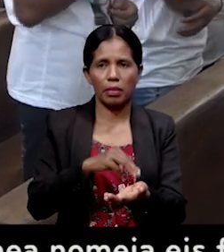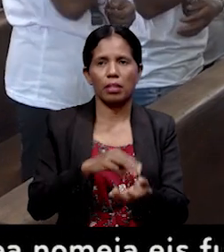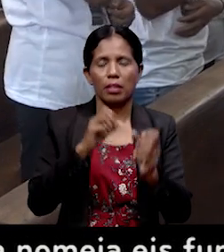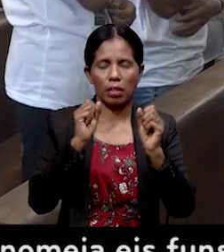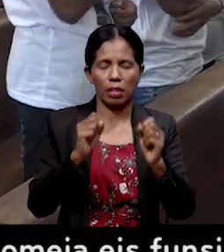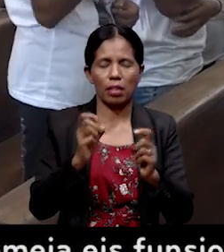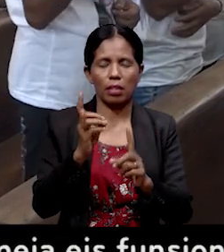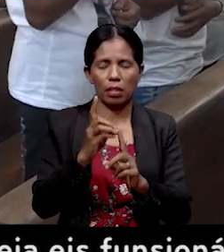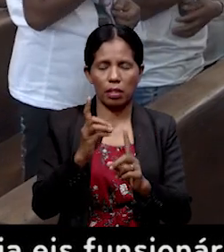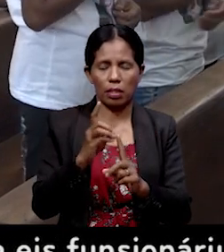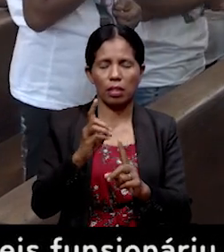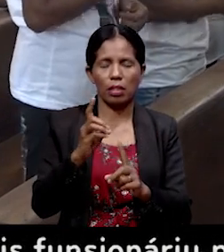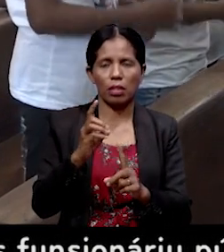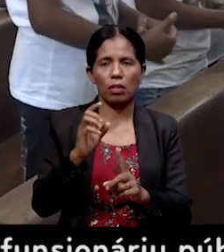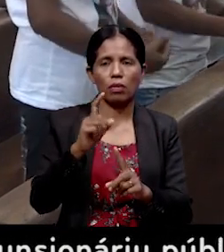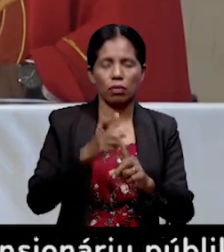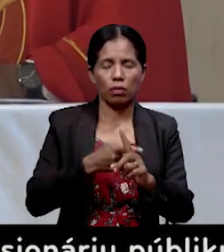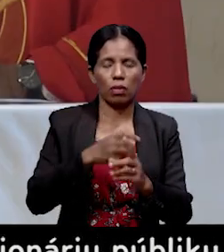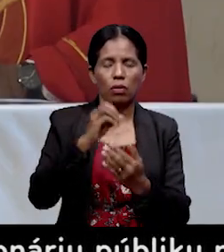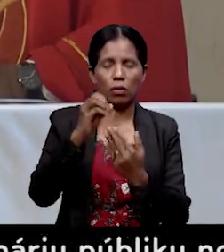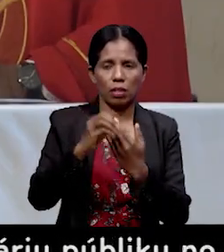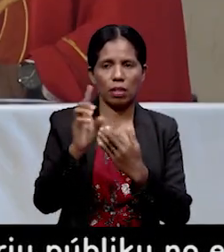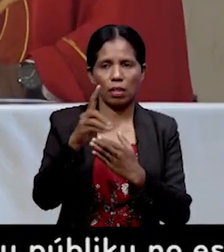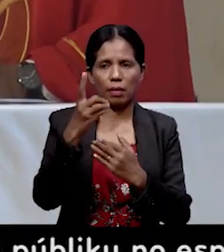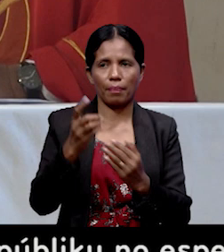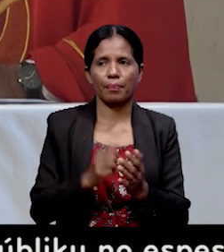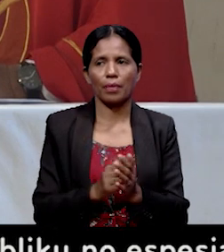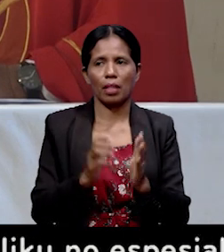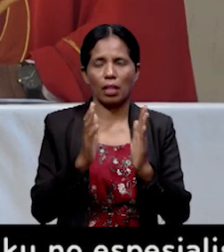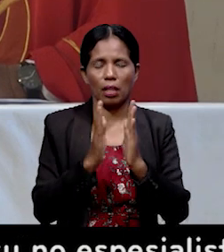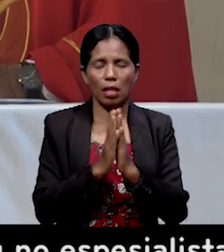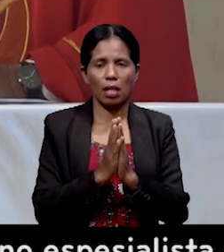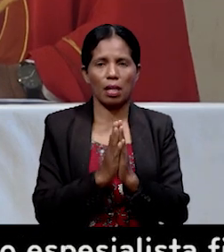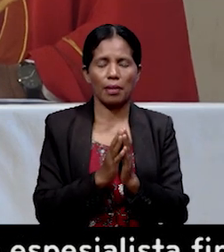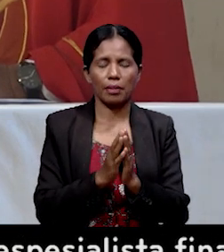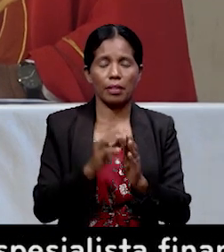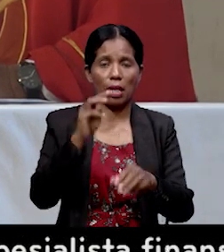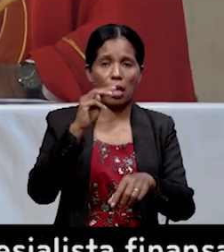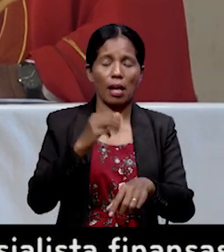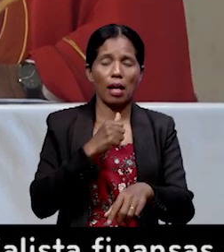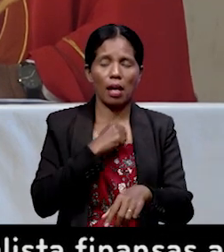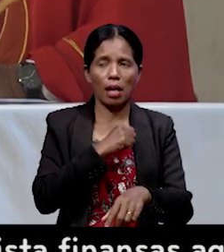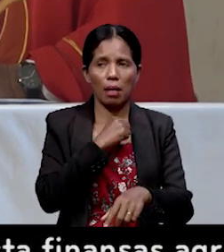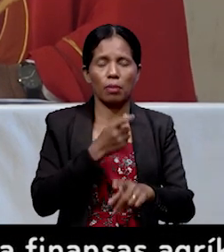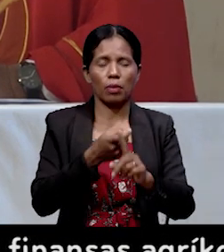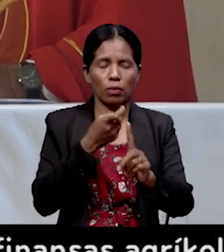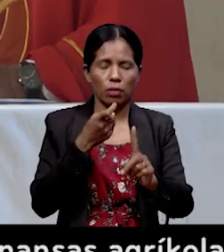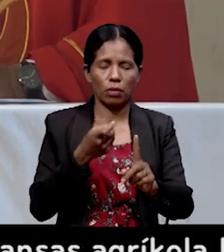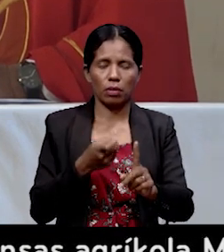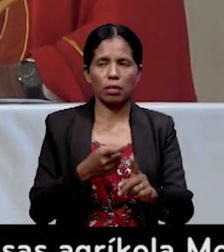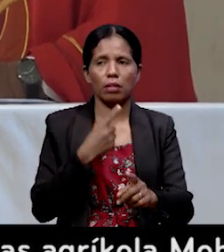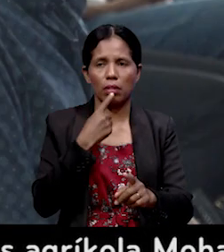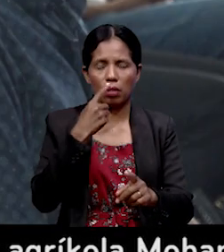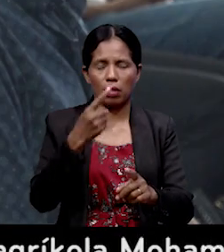outubro da der. E a missa agradecimento ne, amo celebrante Nelson da Costa Freitas, Livrusi nia homilia